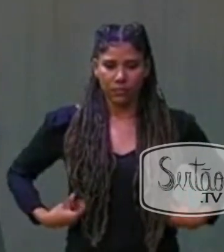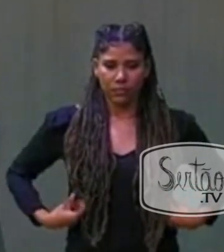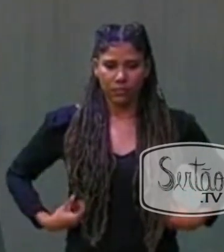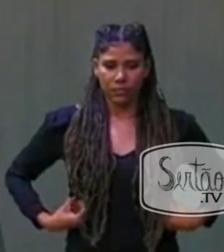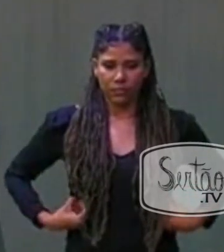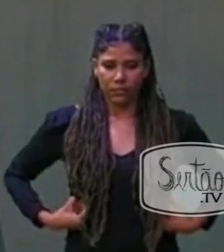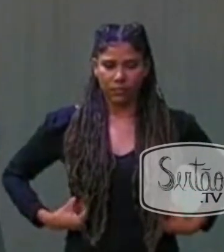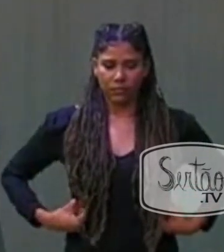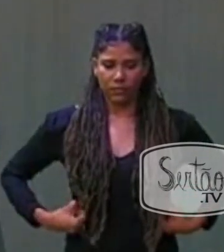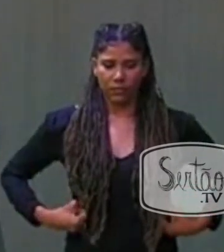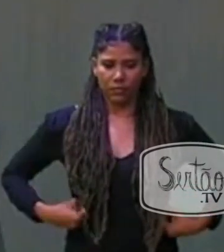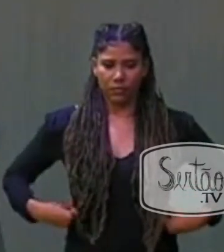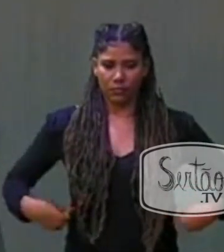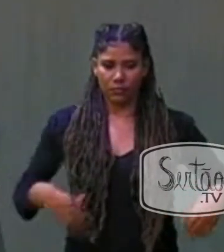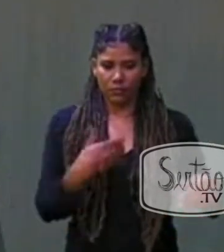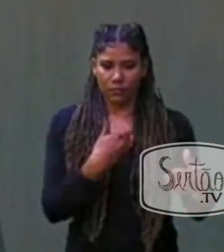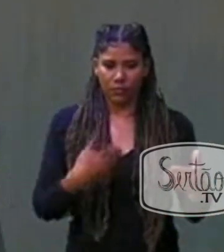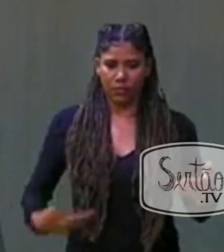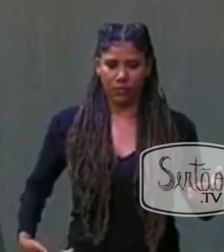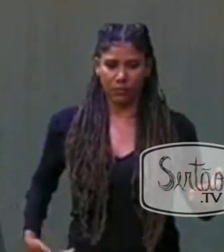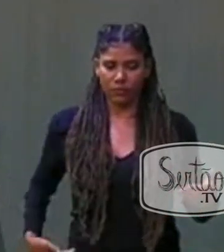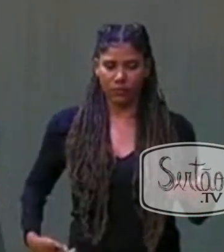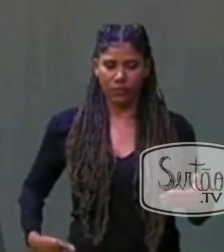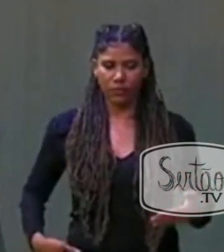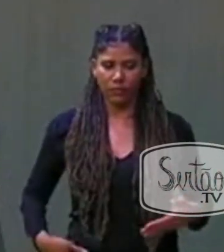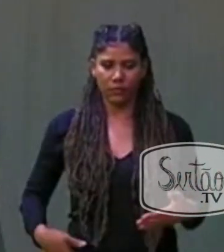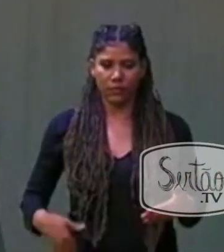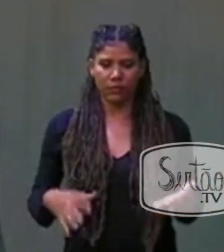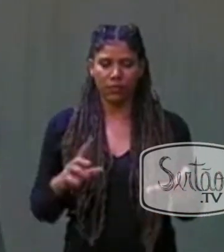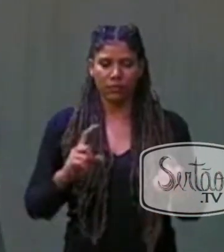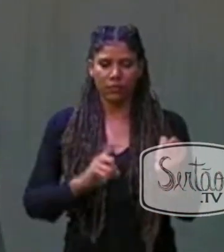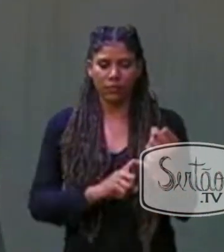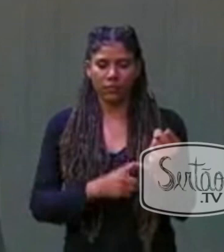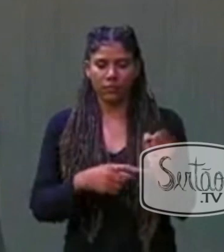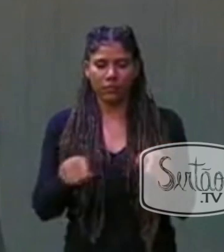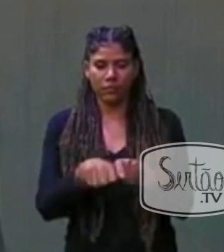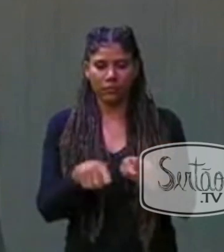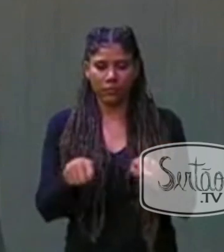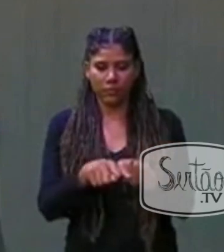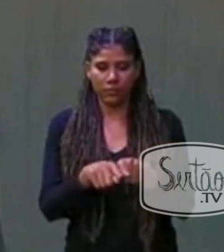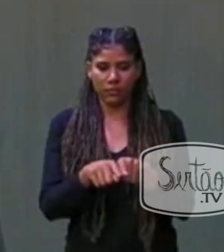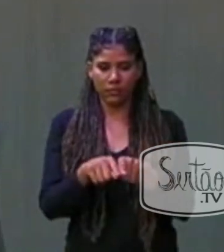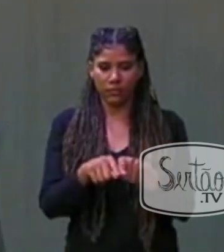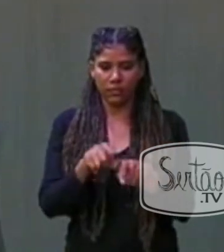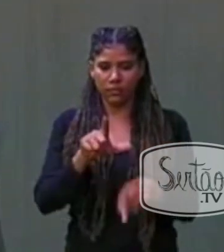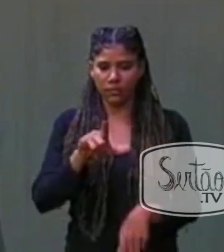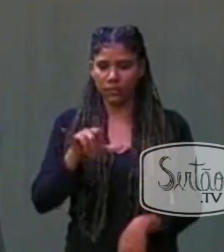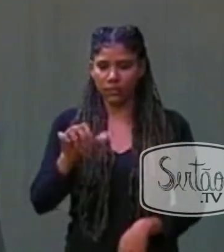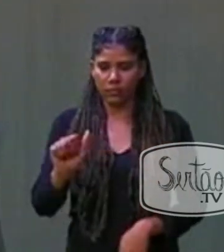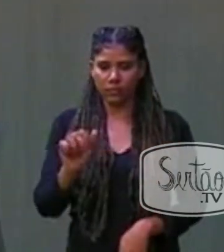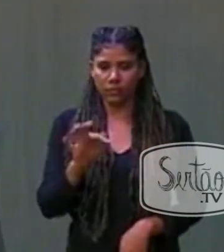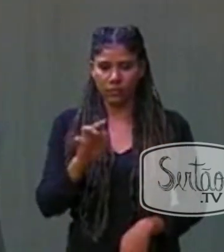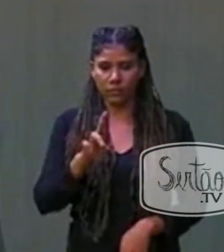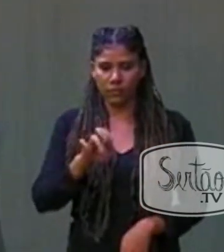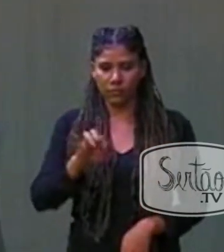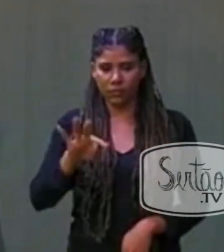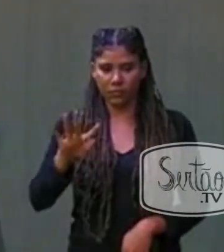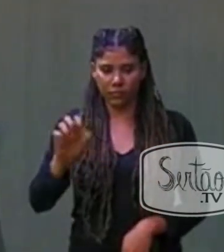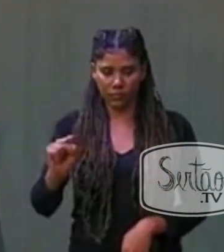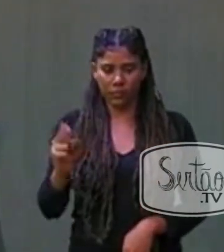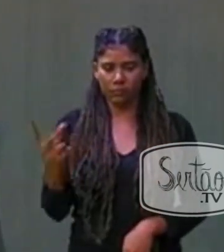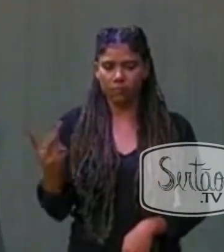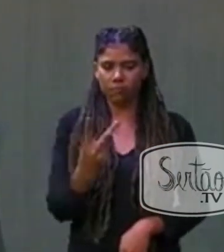governador Elmano e também na nossa primeira-dama, Lia Freitas, primeira-dama do estado do